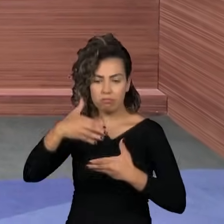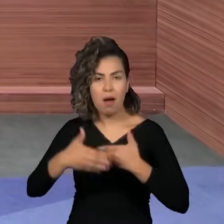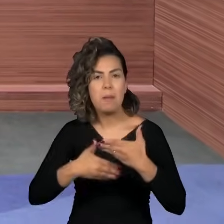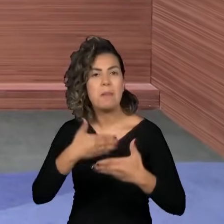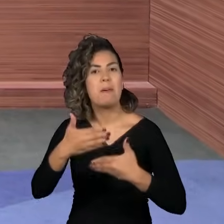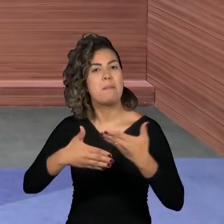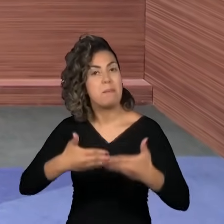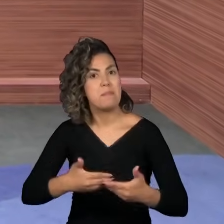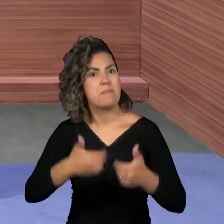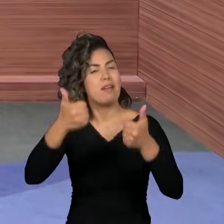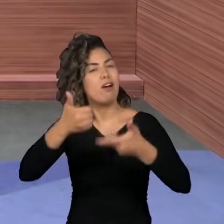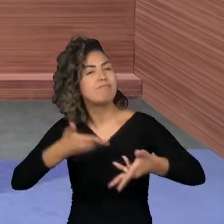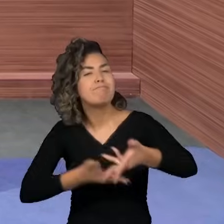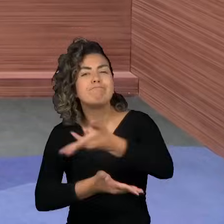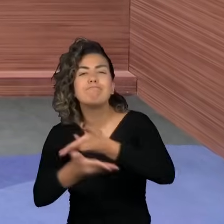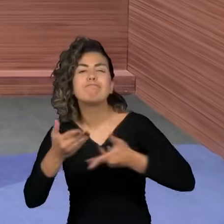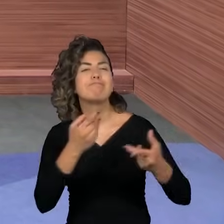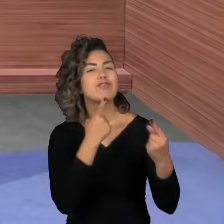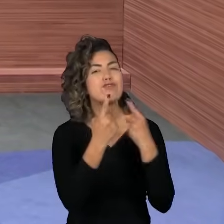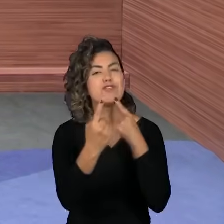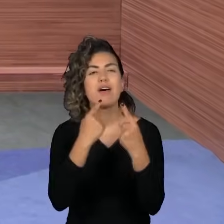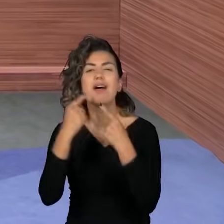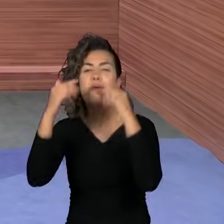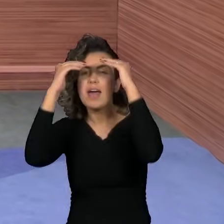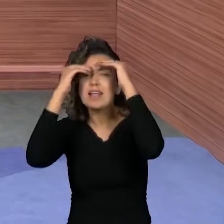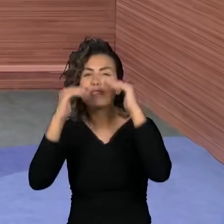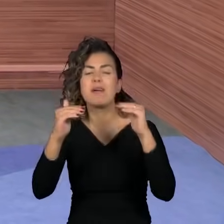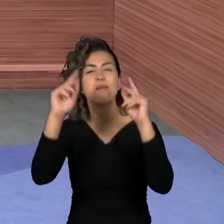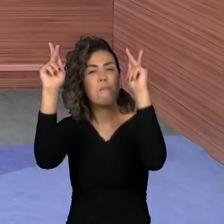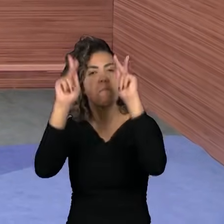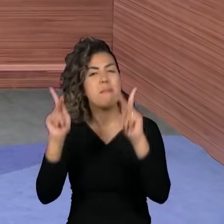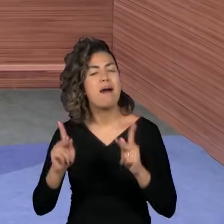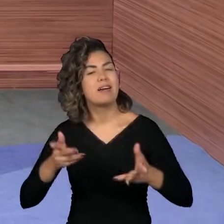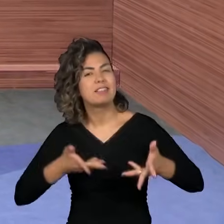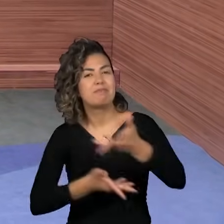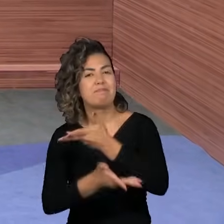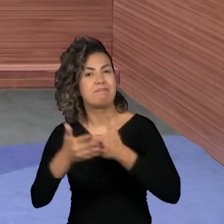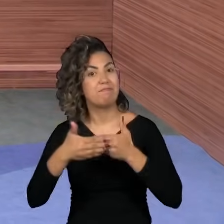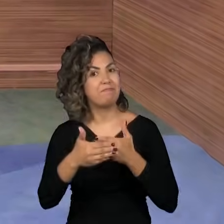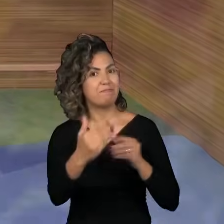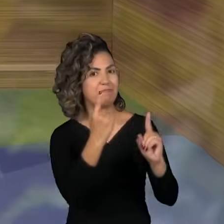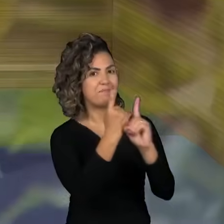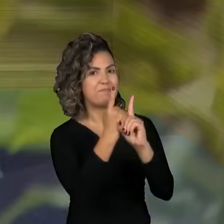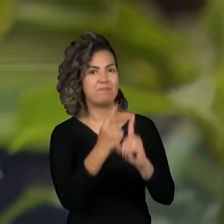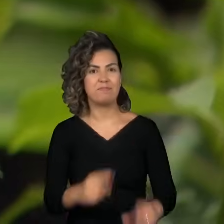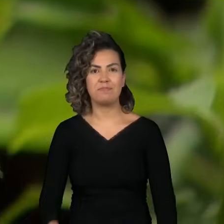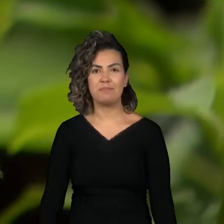do diálogo, do respeito e da paz entre os povos. Até lá!